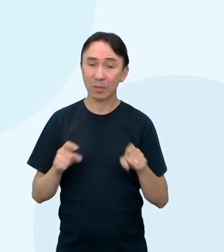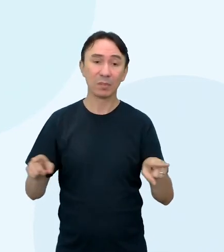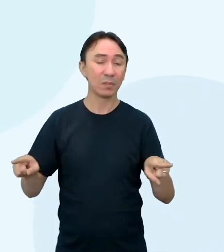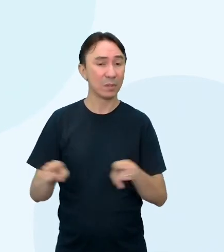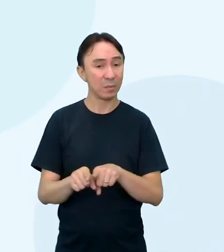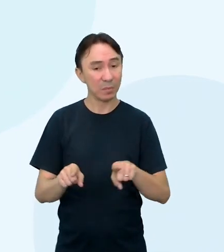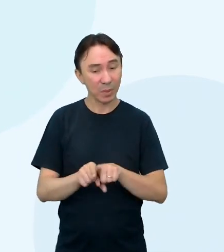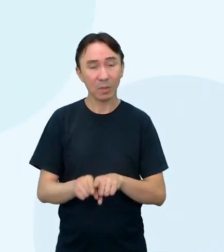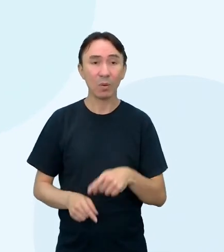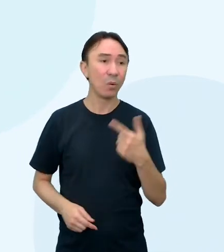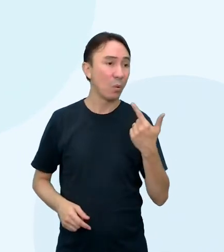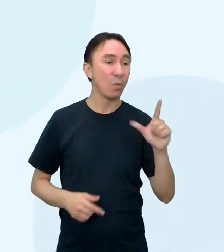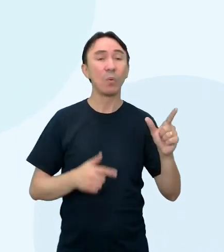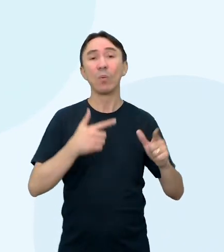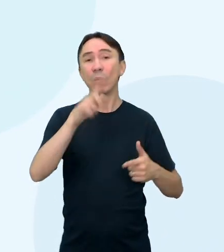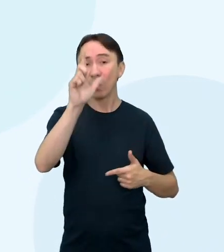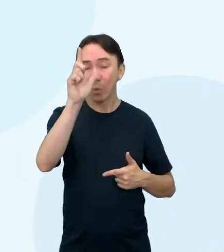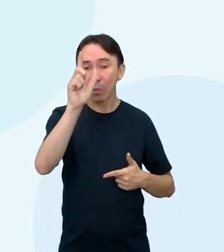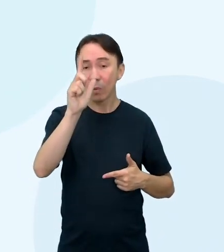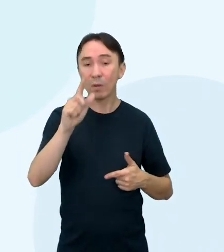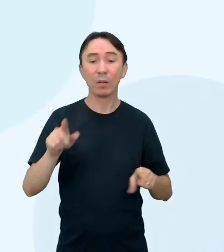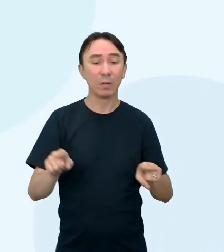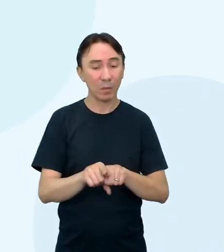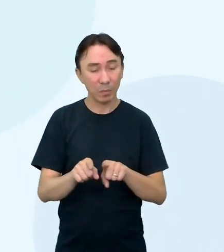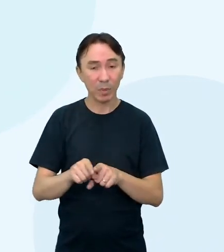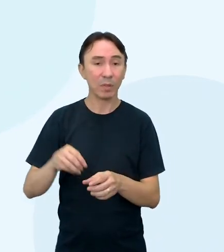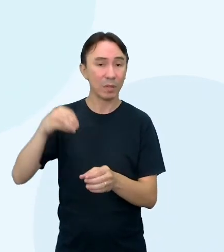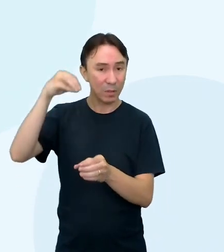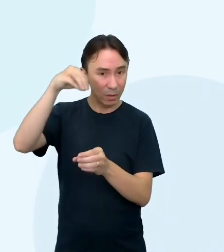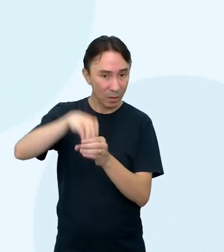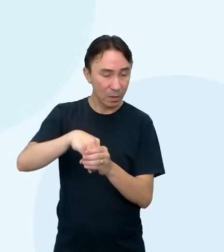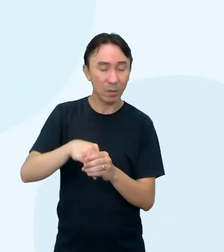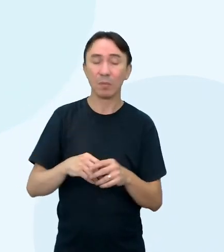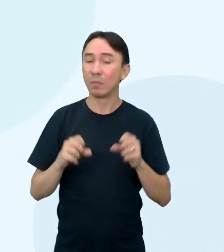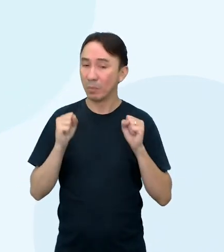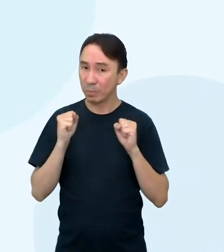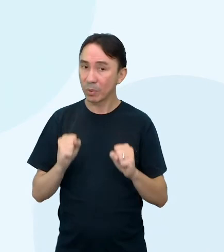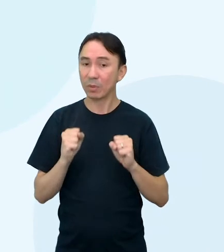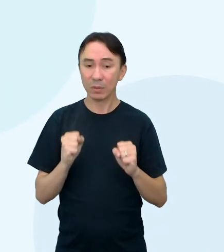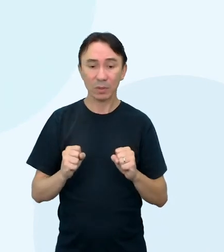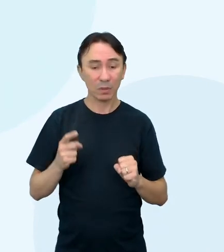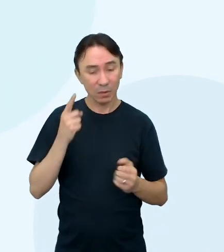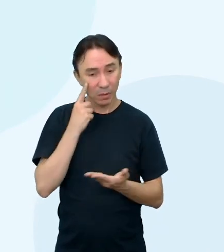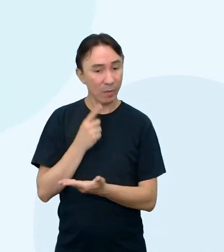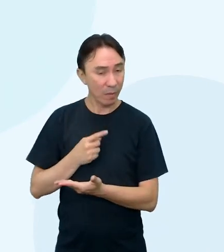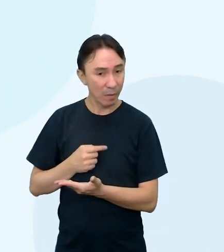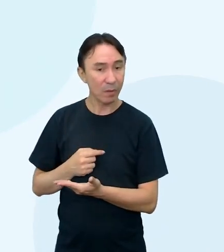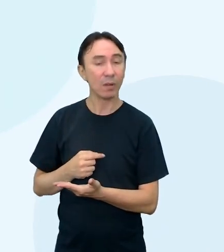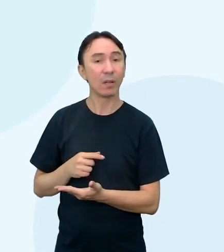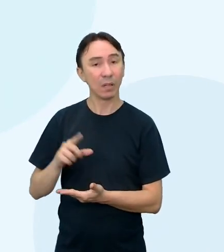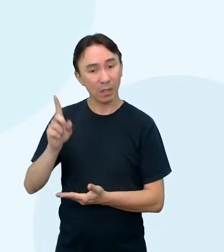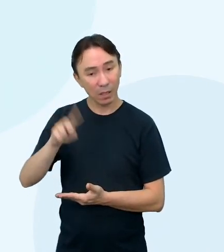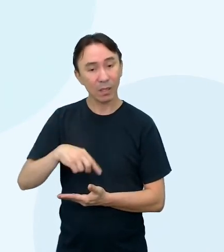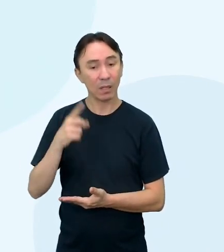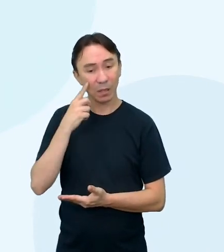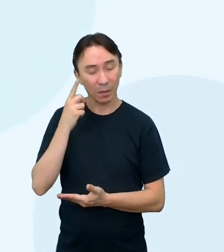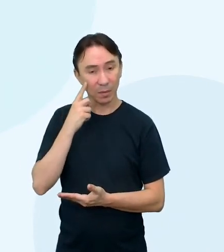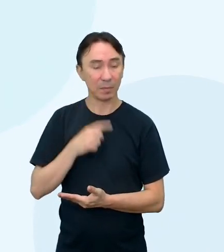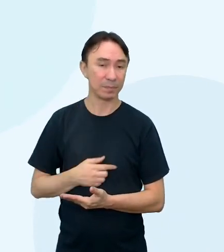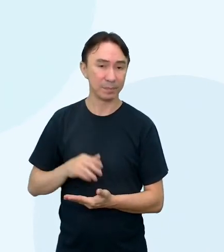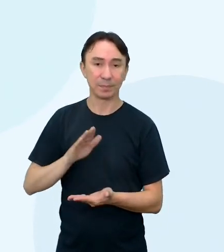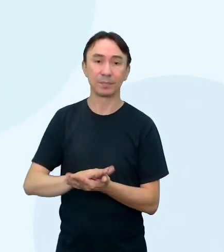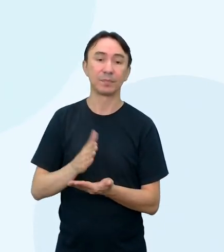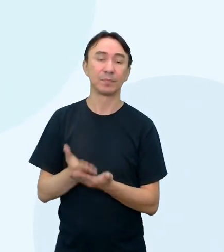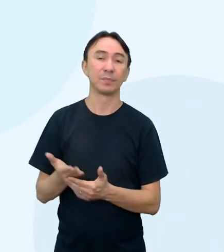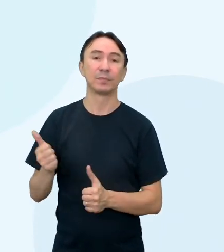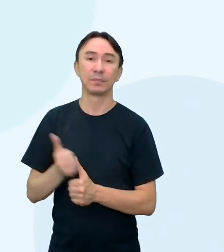cristalização de outros minerais dentro desse processo, tá? E aí isso causa a questão da precipitação.